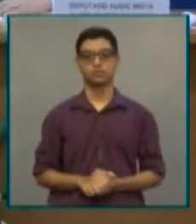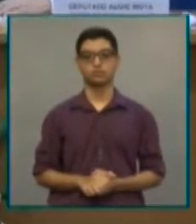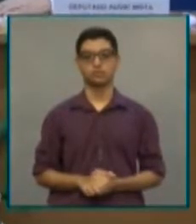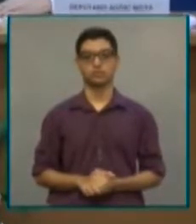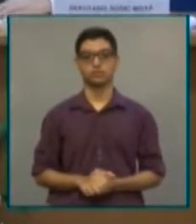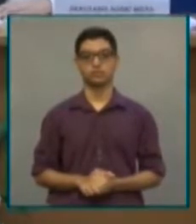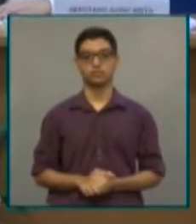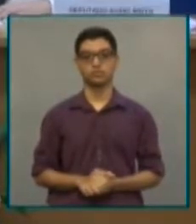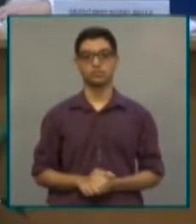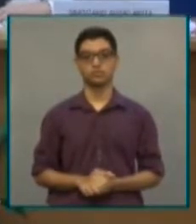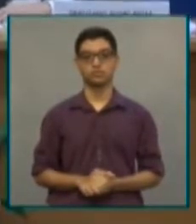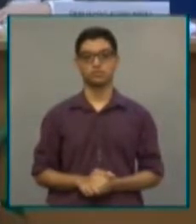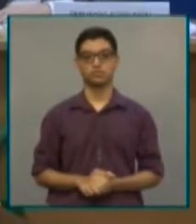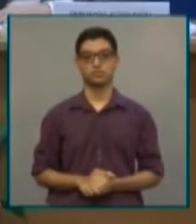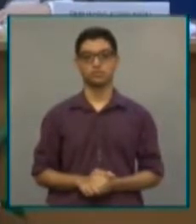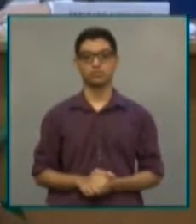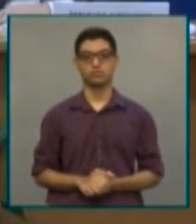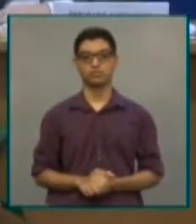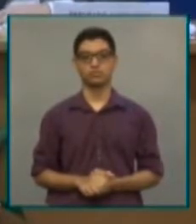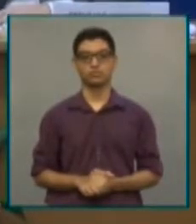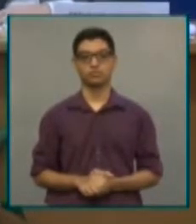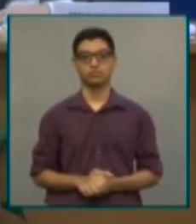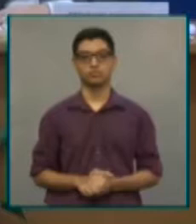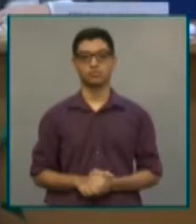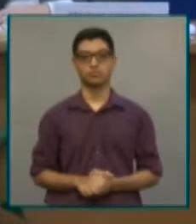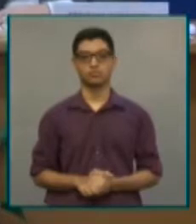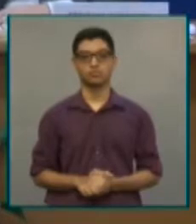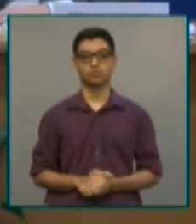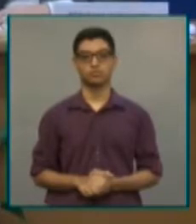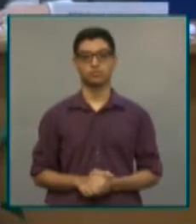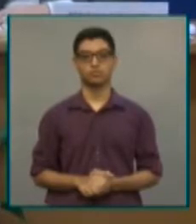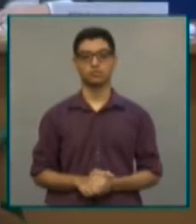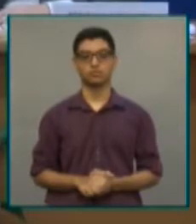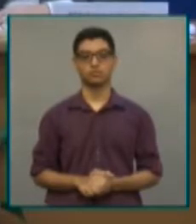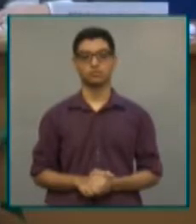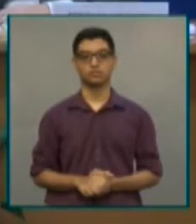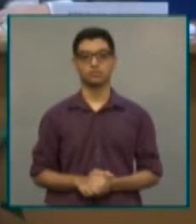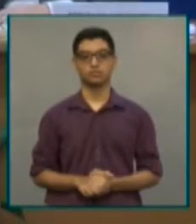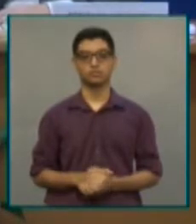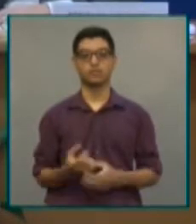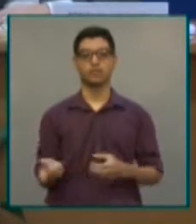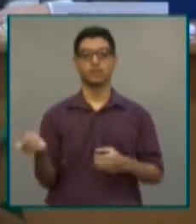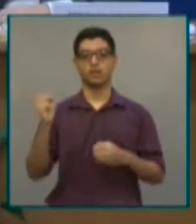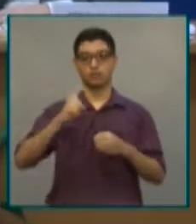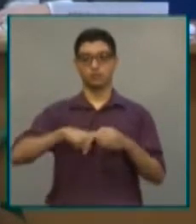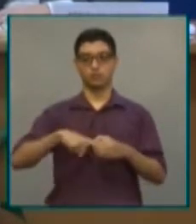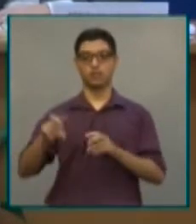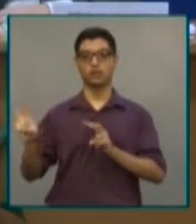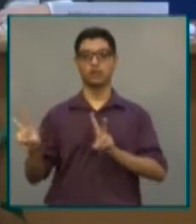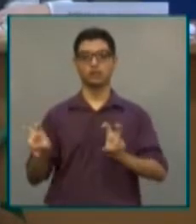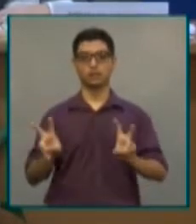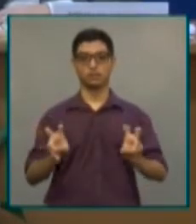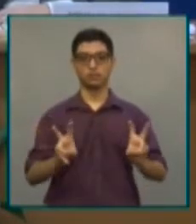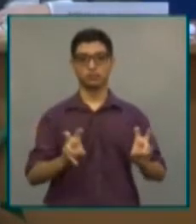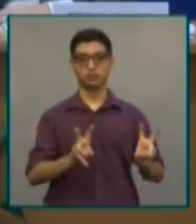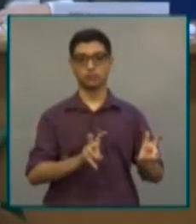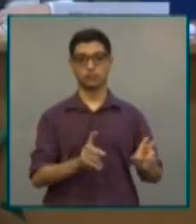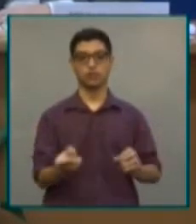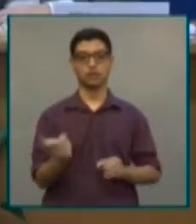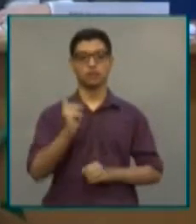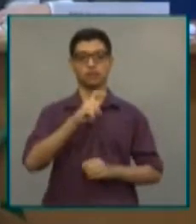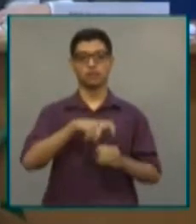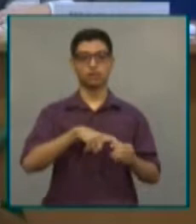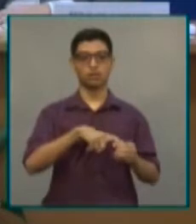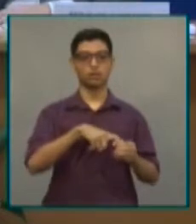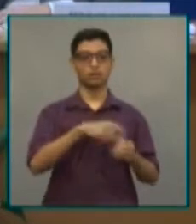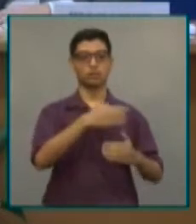Volta para a caixinha para que seja feita a segunda rodada de perguntas, os 4 nomes dos candidatos, posteriormente à pergunta